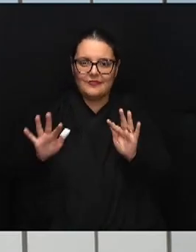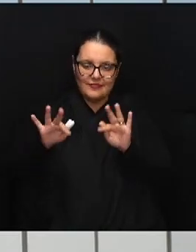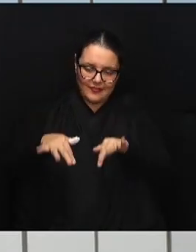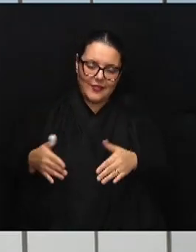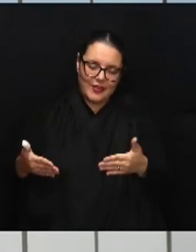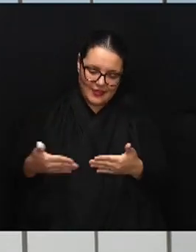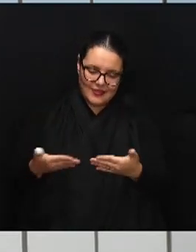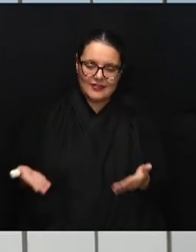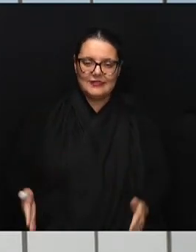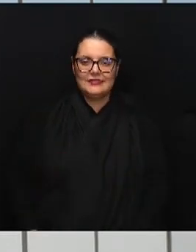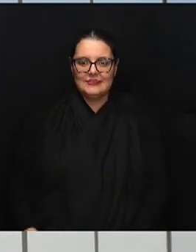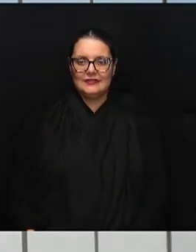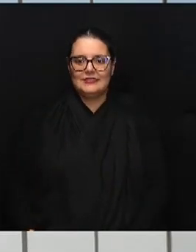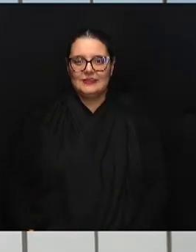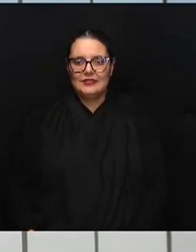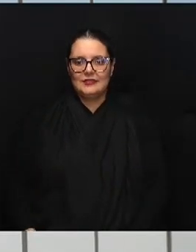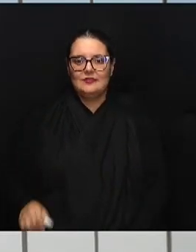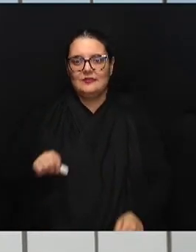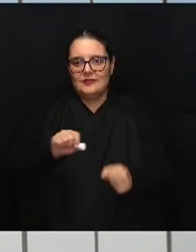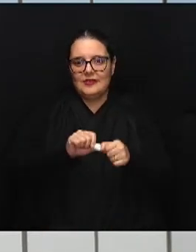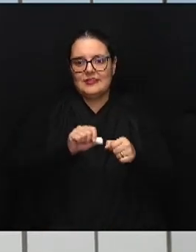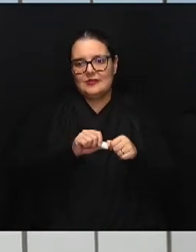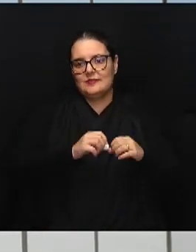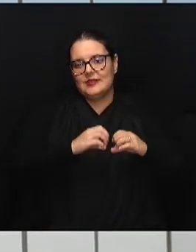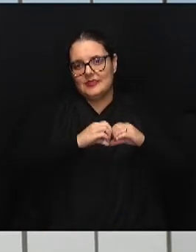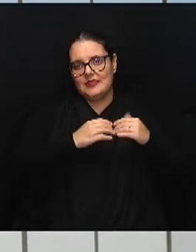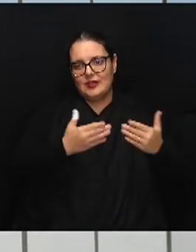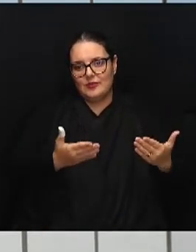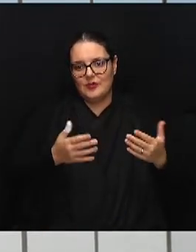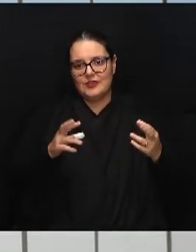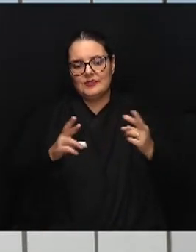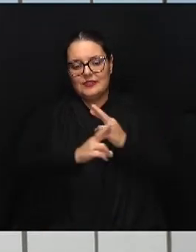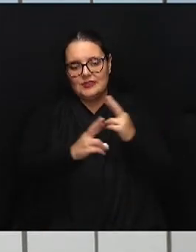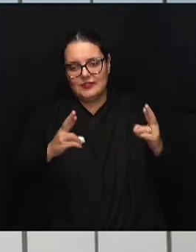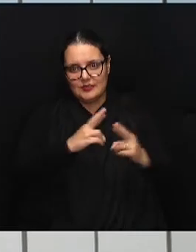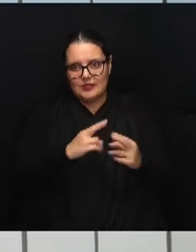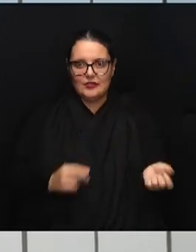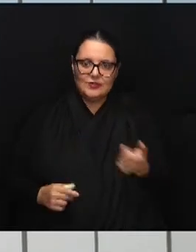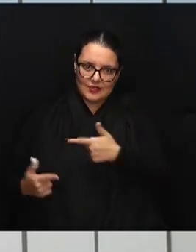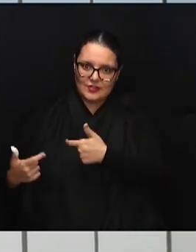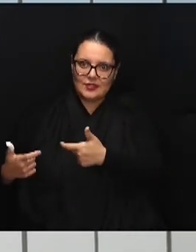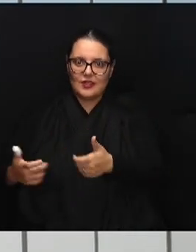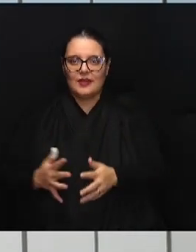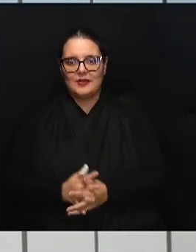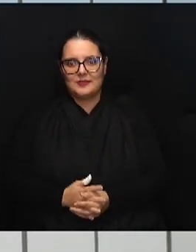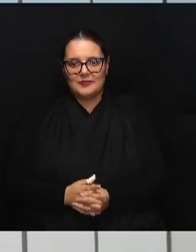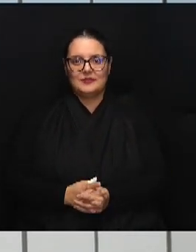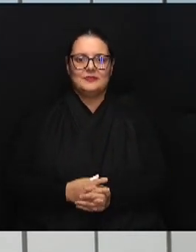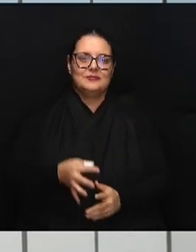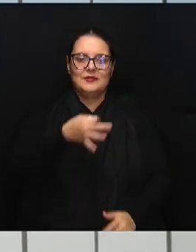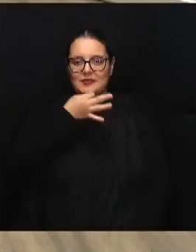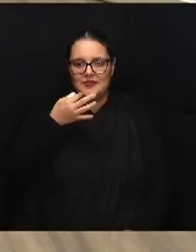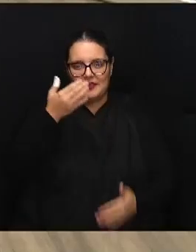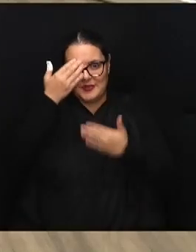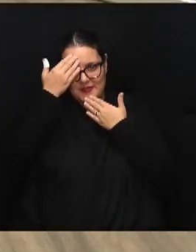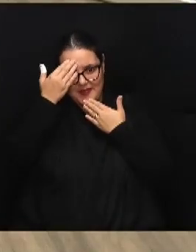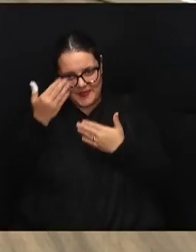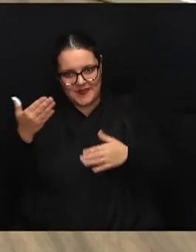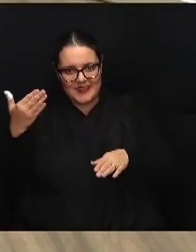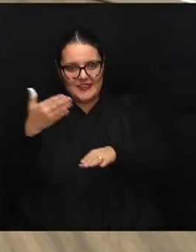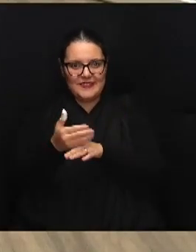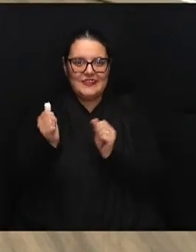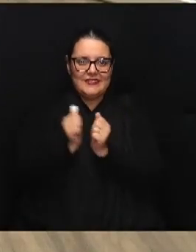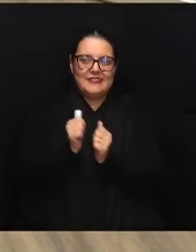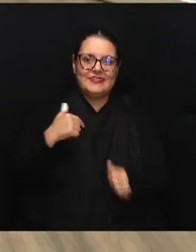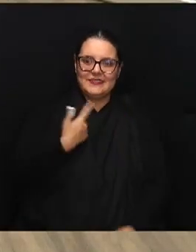fechamento, que é vamos buscar amor nas relações em vez de guerra. Perfeito, muito obrigada pela sua